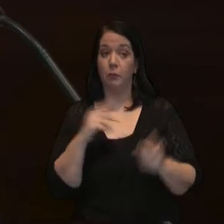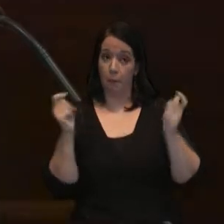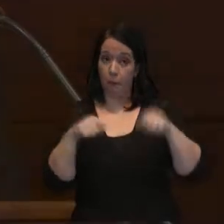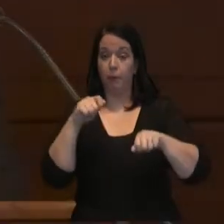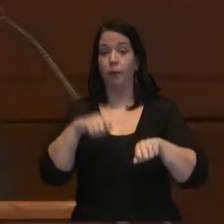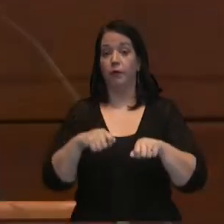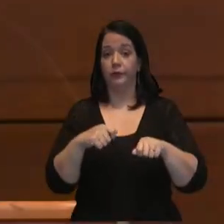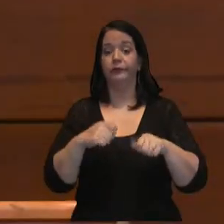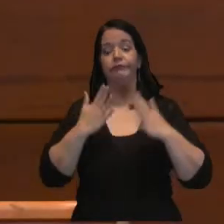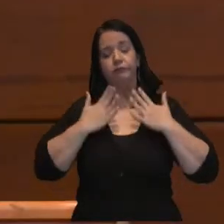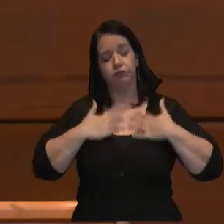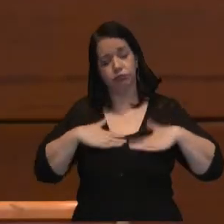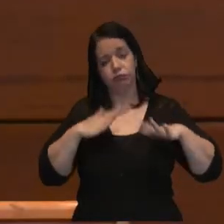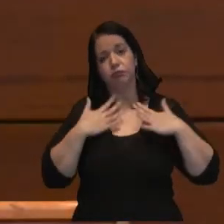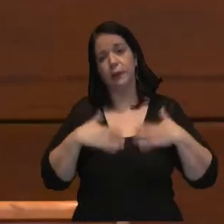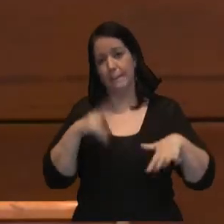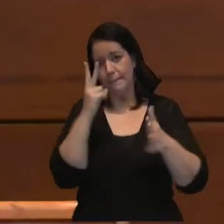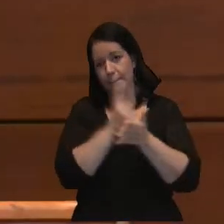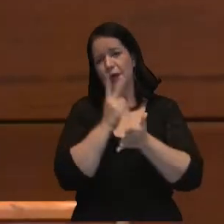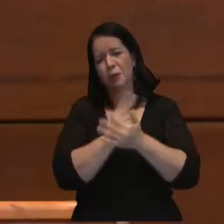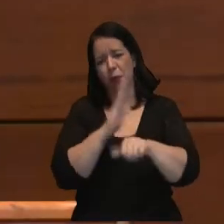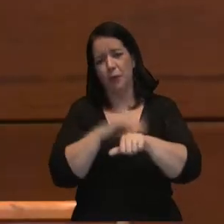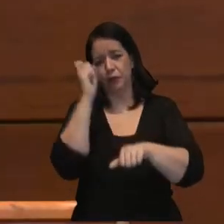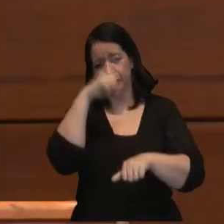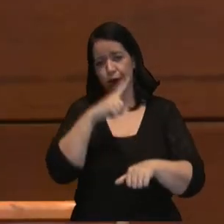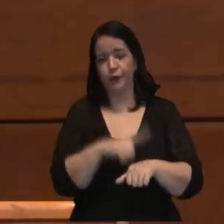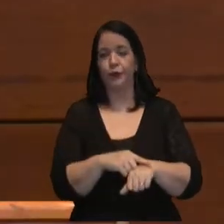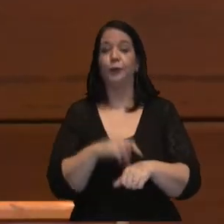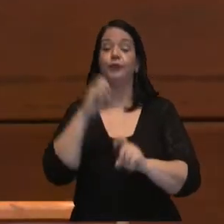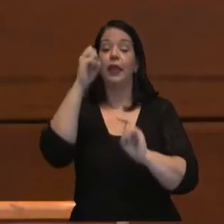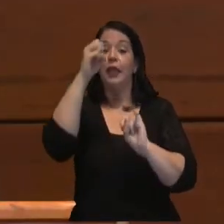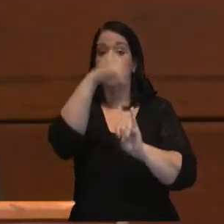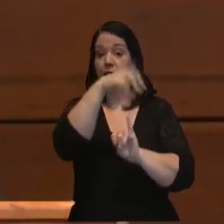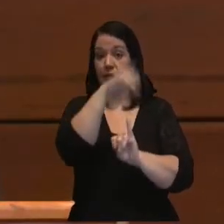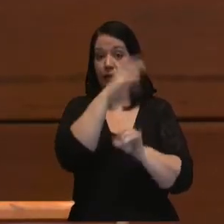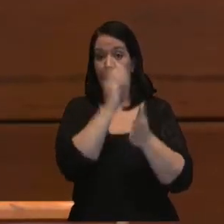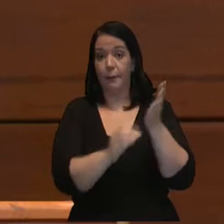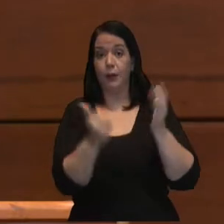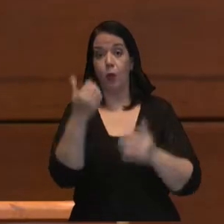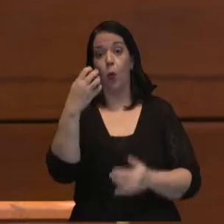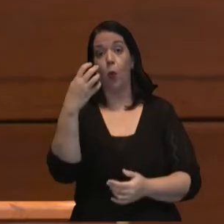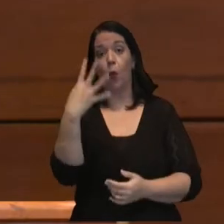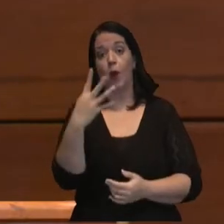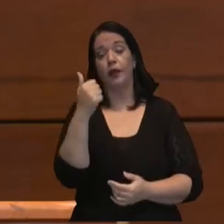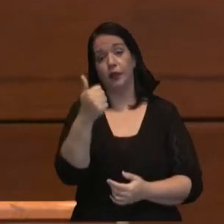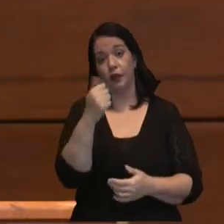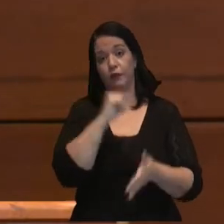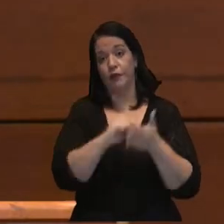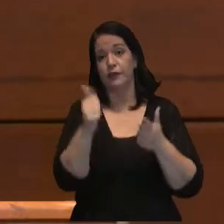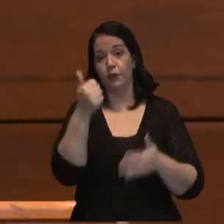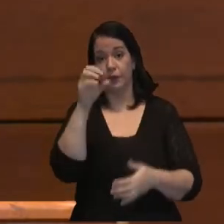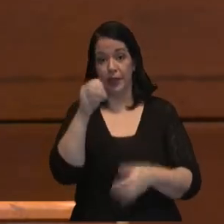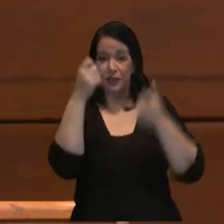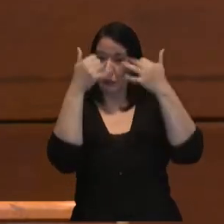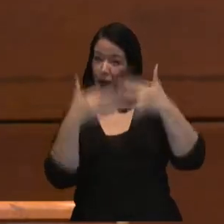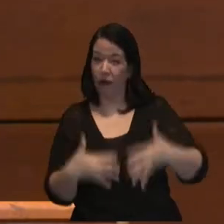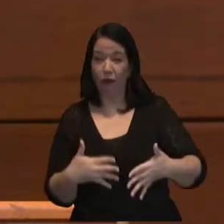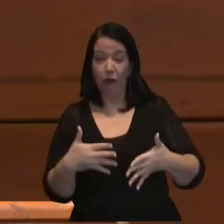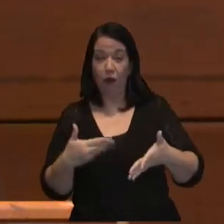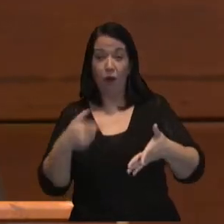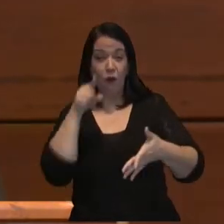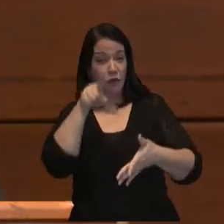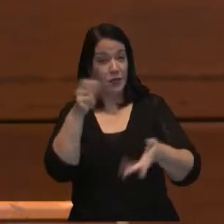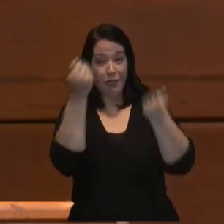A palavra de Deus nos diz, Isaías 41:10, não temas, porque eu sou